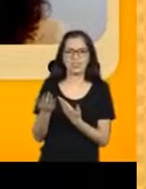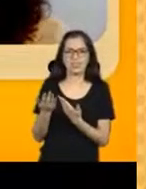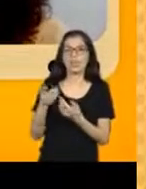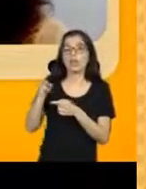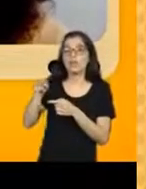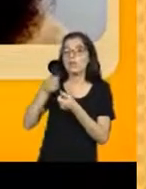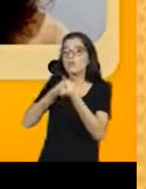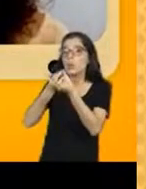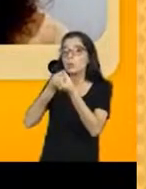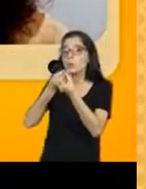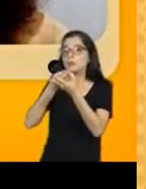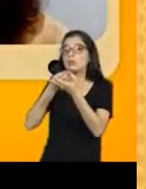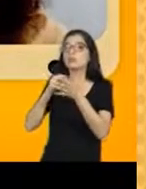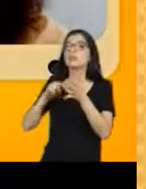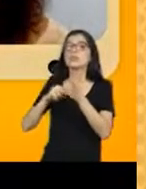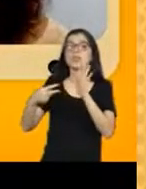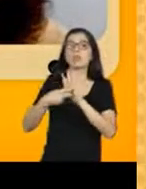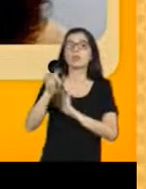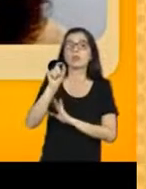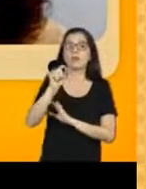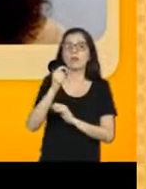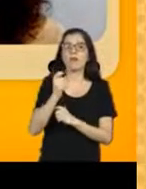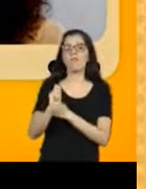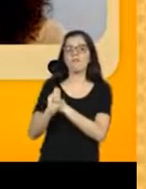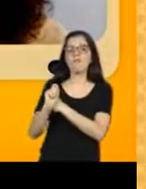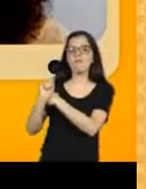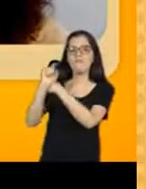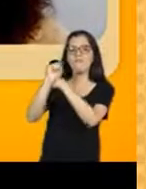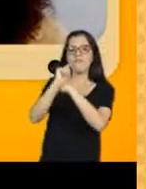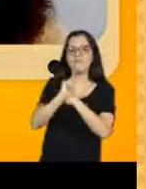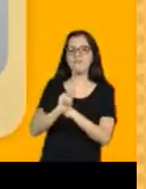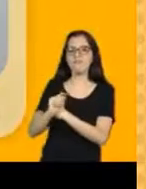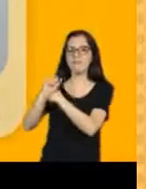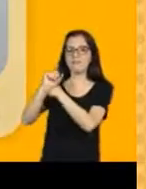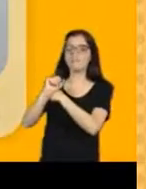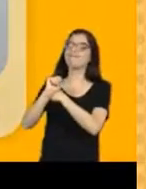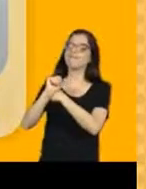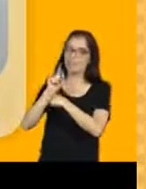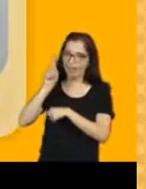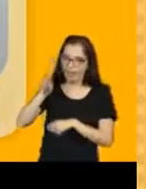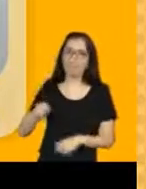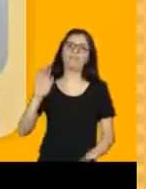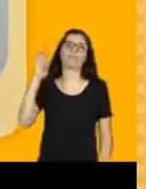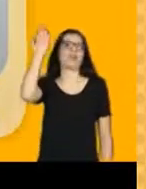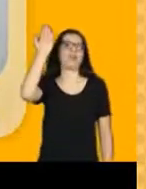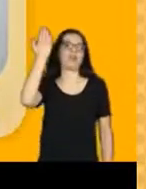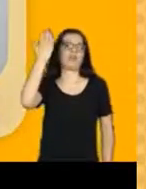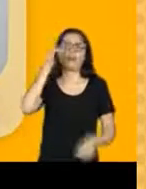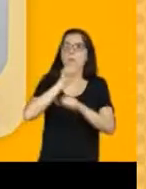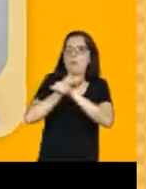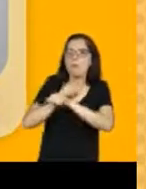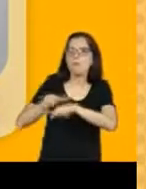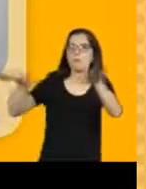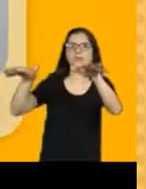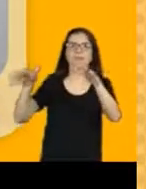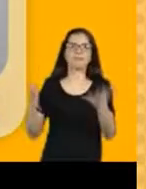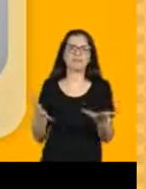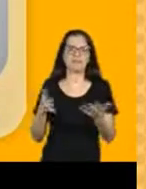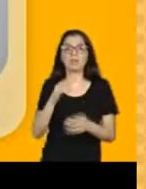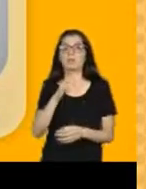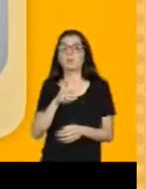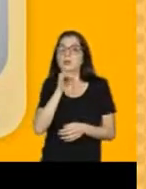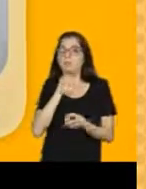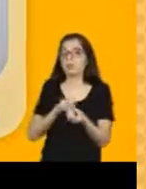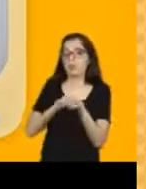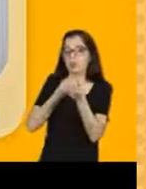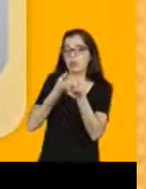para induzir uma visão falsa da realidade. Então, isso inclui, além das notícias falsas, que são as fake news,